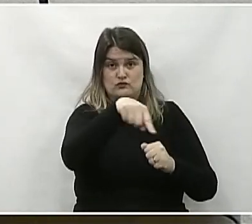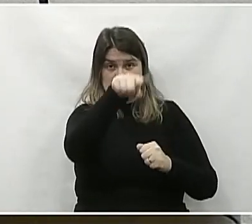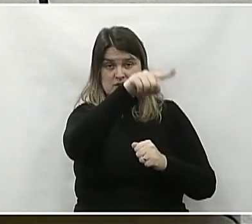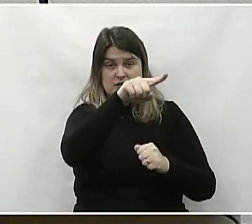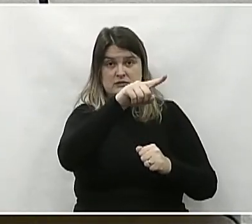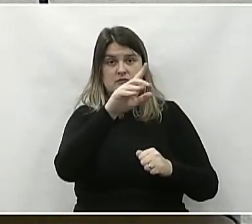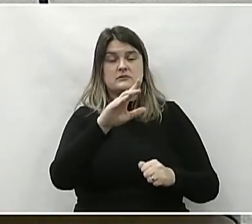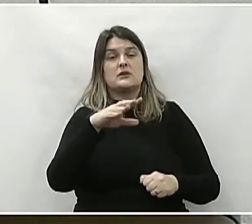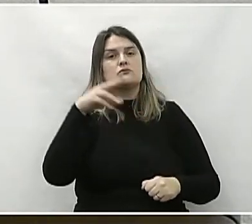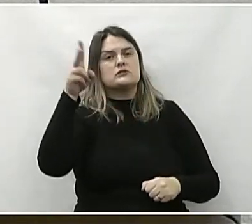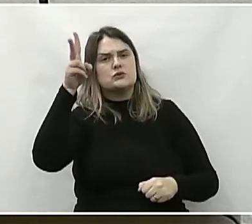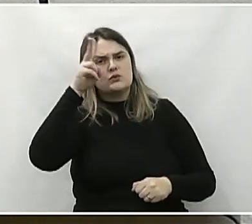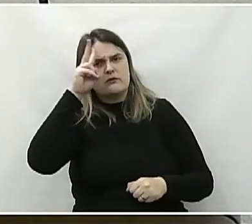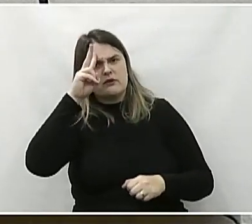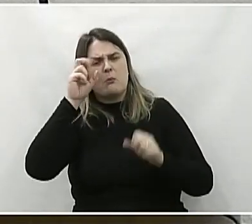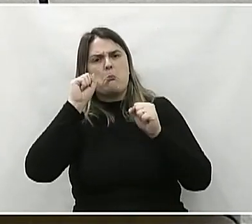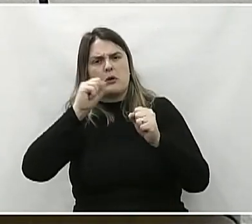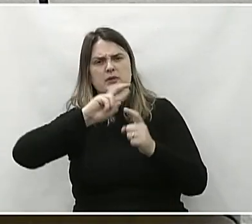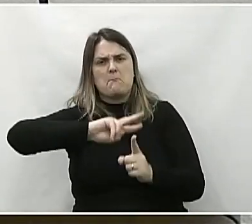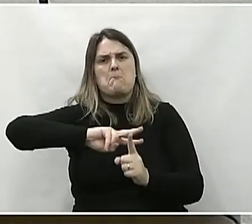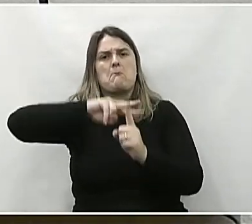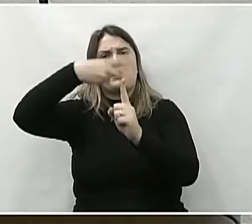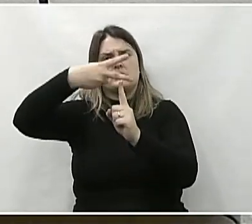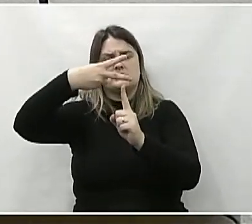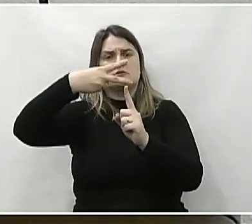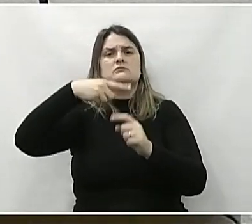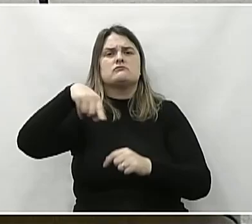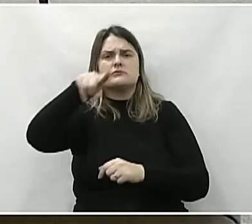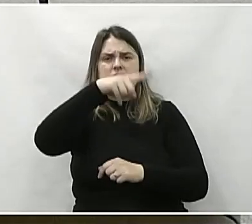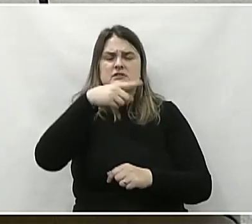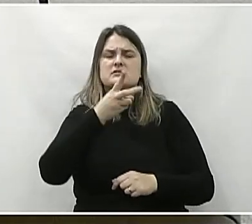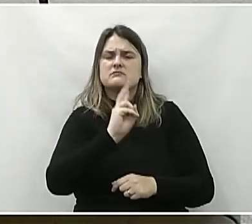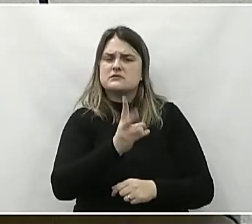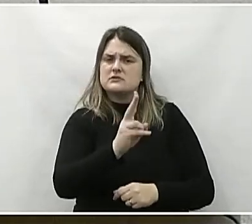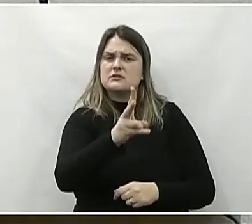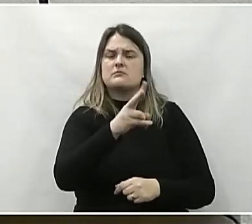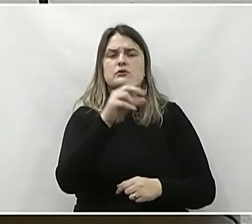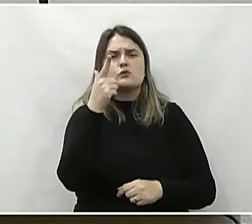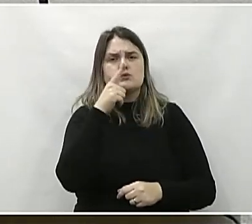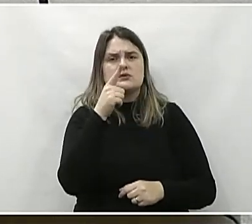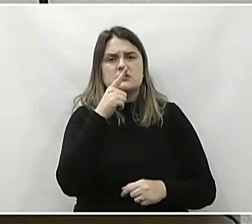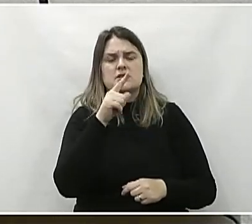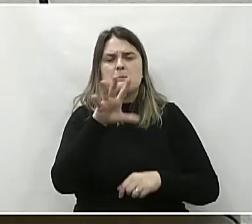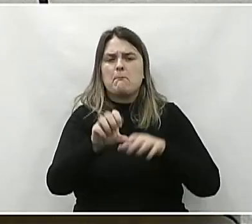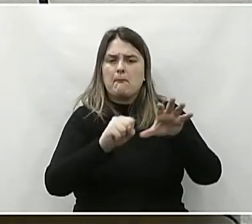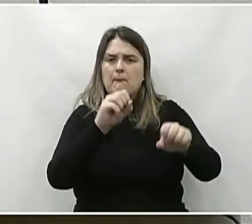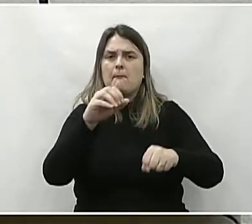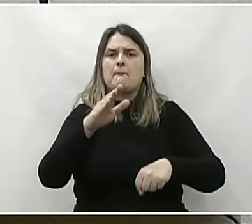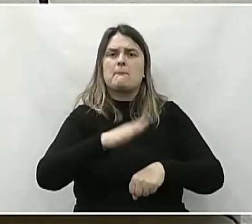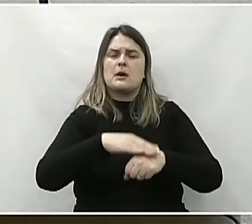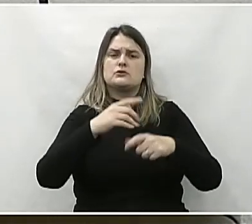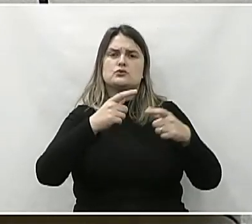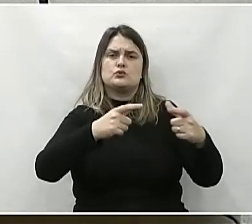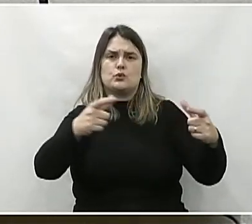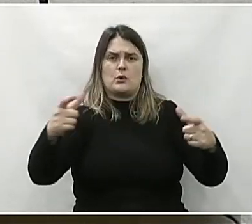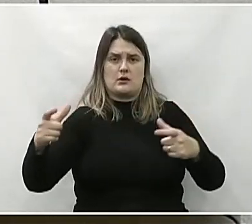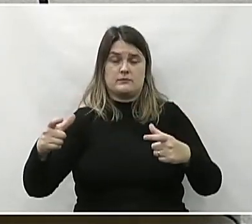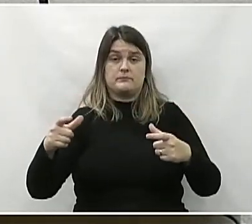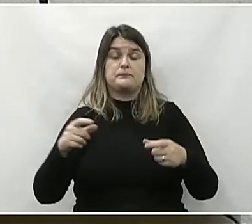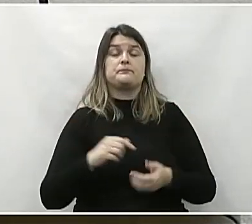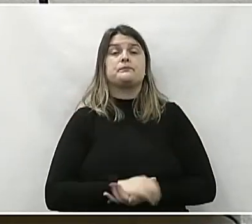que na segunda-feira possa multiplicar para que vocês possam cada vez mais conseguindo espaço que vocês merecem